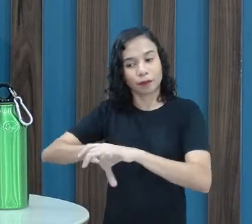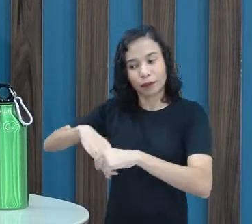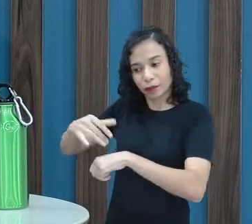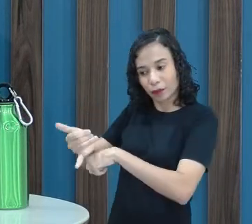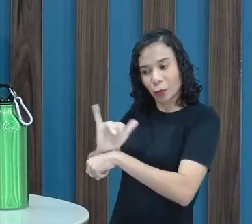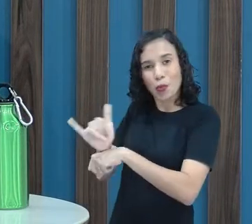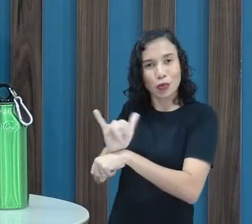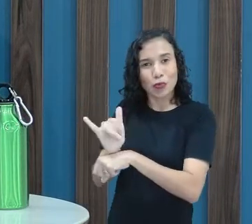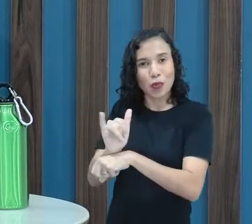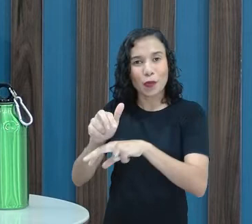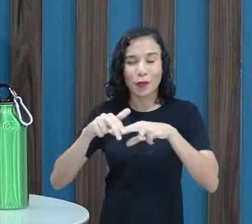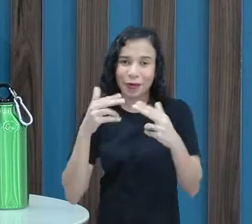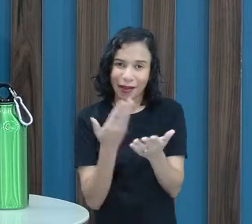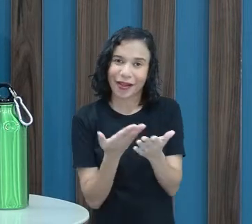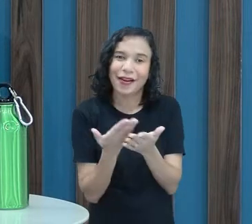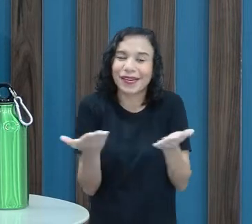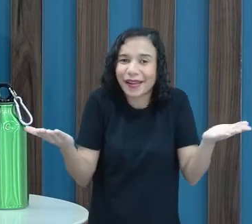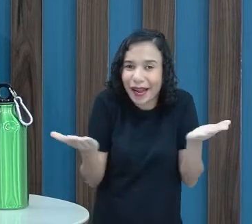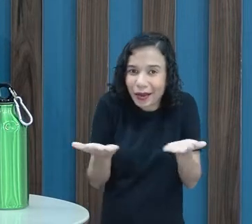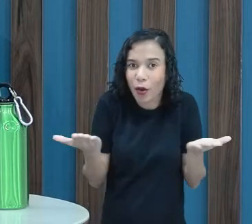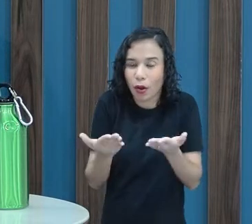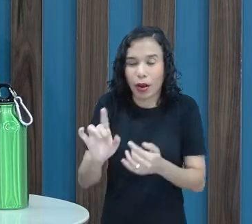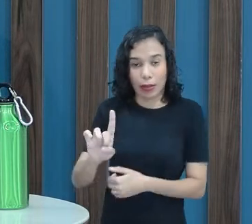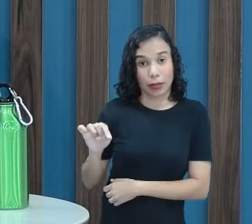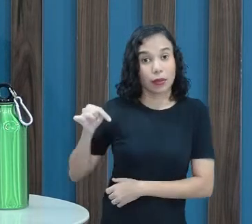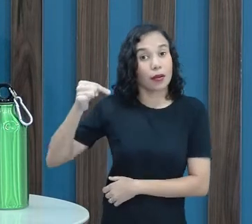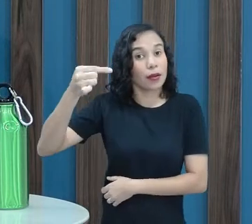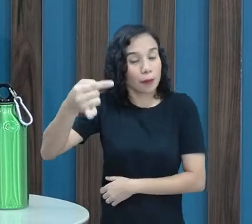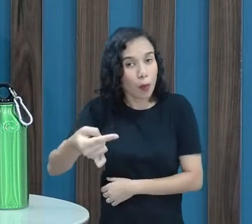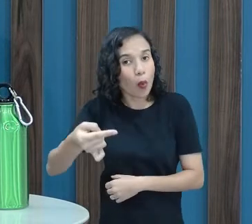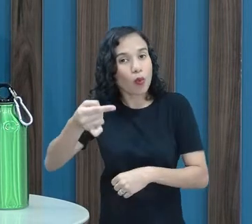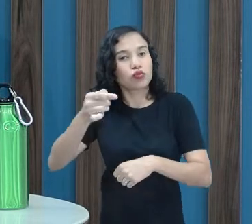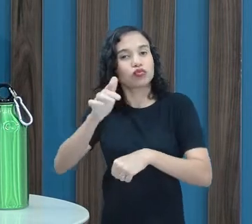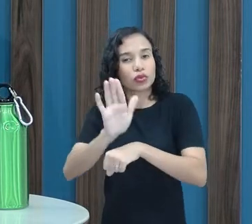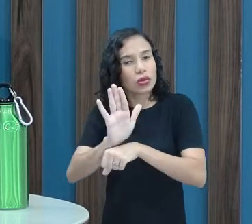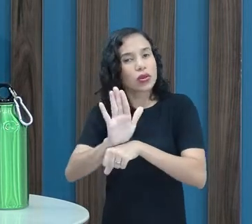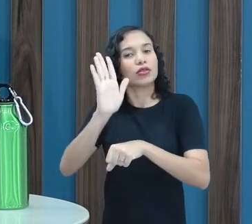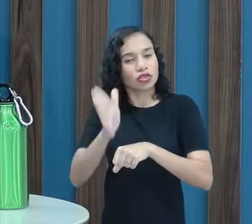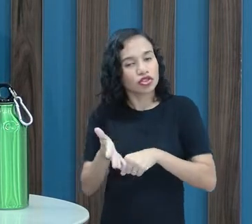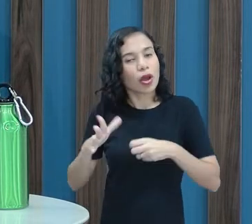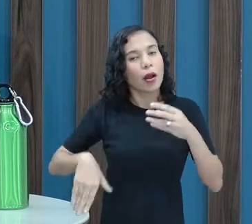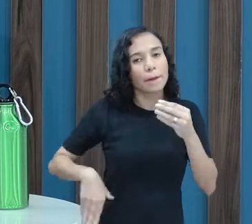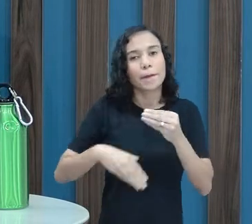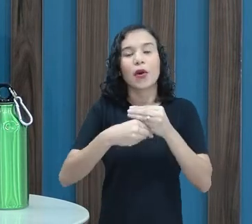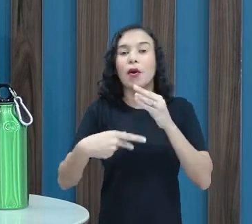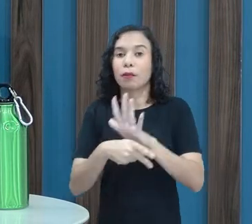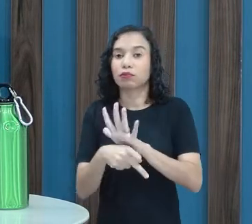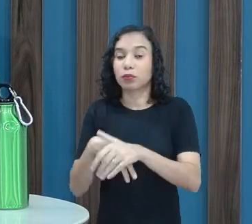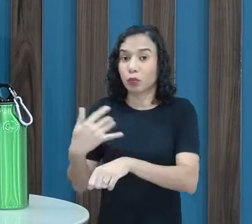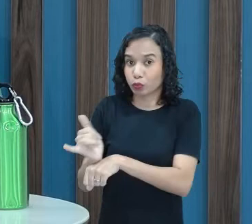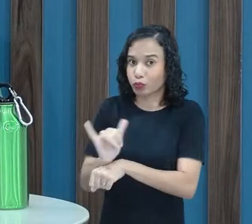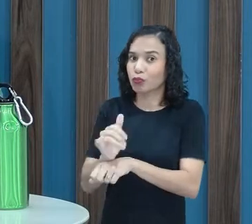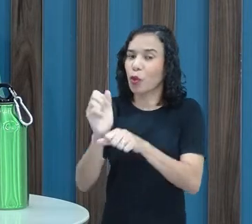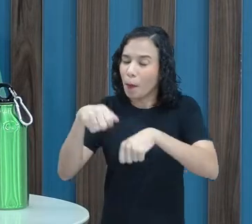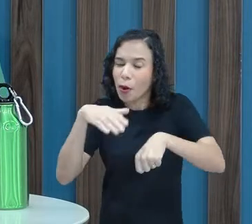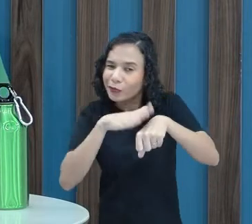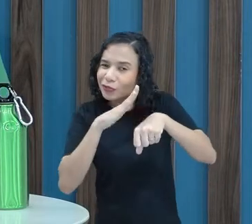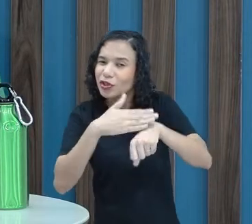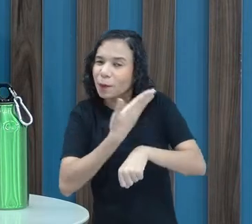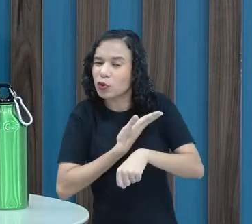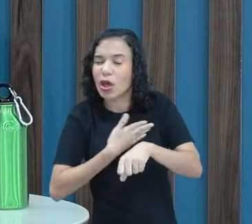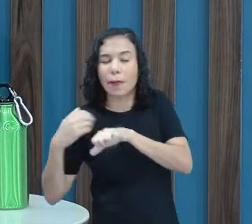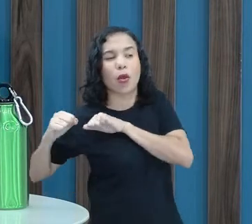Então essa aula está ao vivo e mais tarde, né? À tarde ela vai lá para o YouTube. Vocês podem mandar para os amiguinhos de vocês